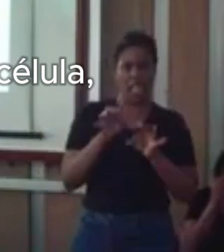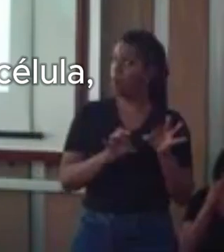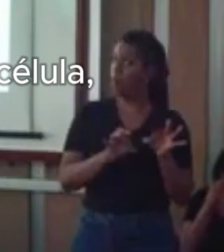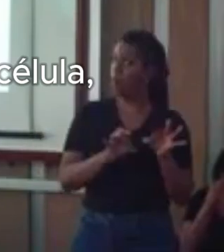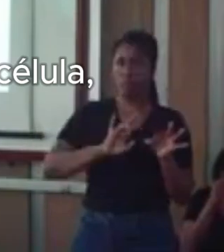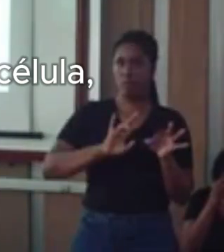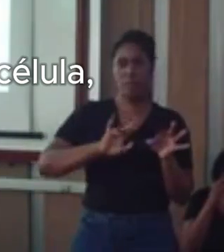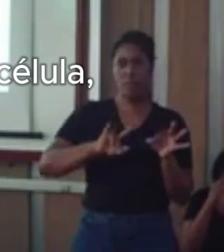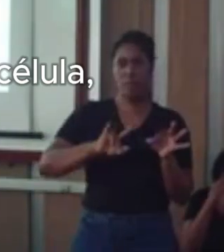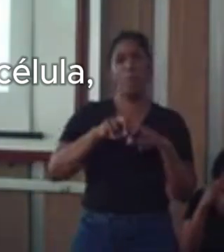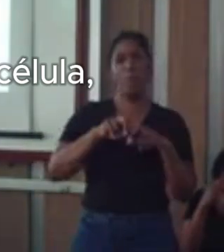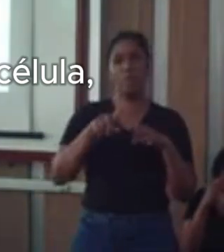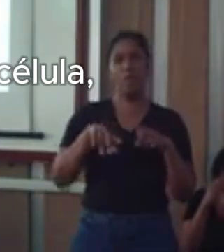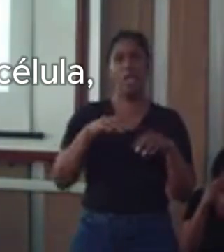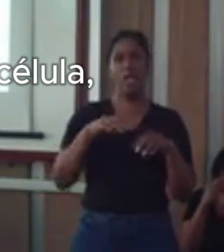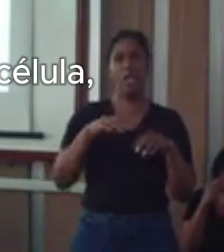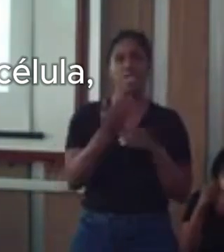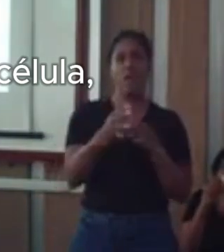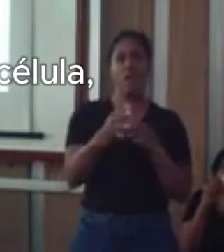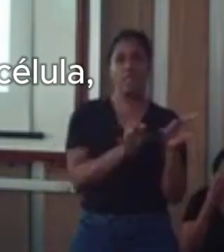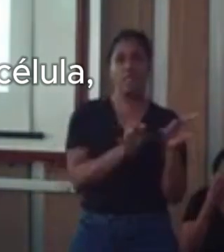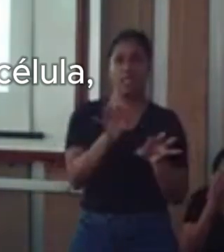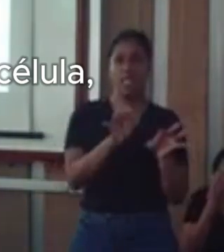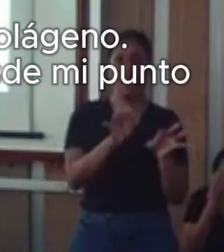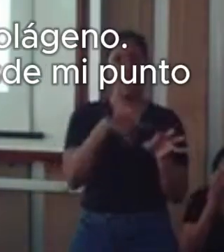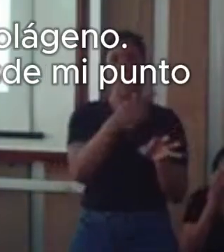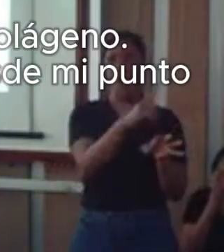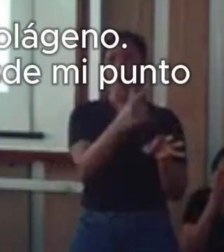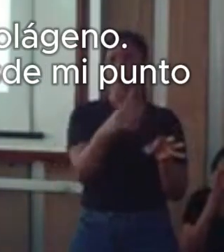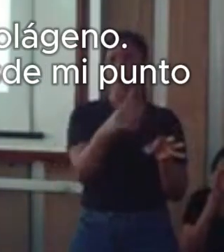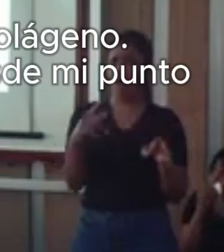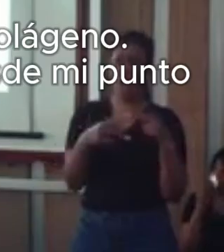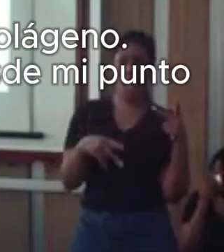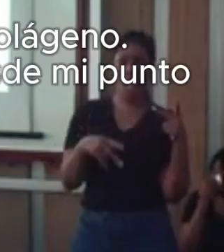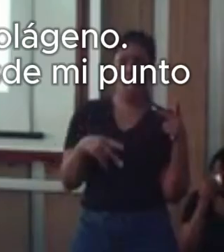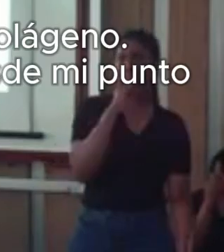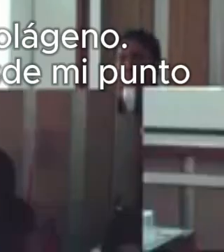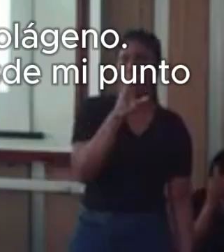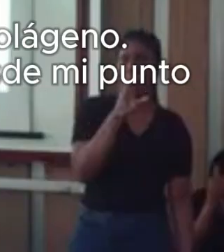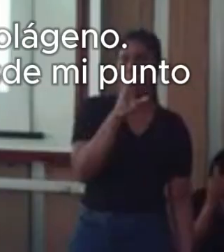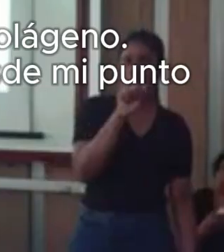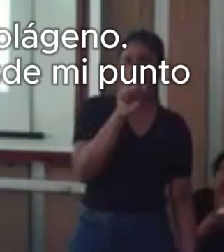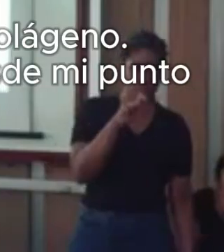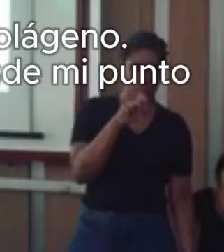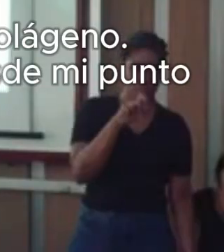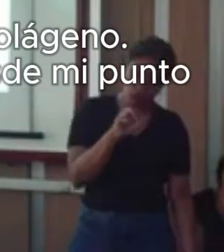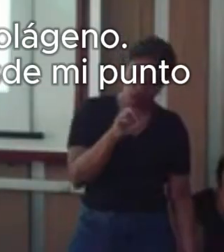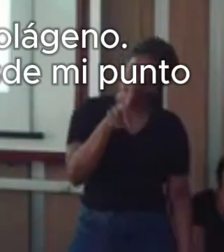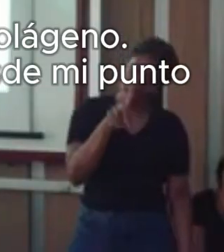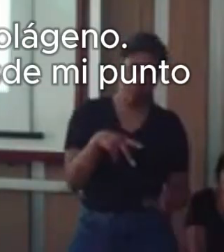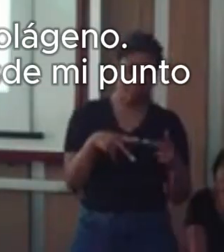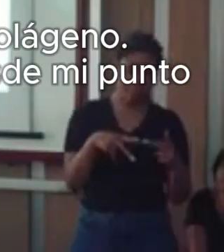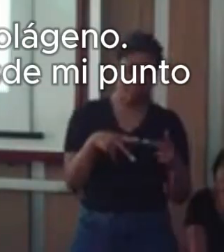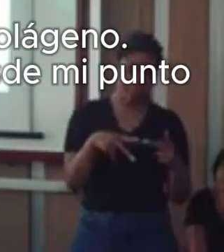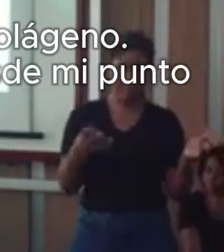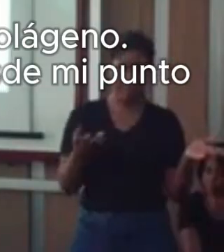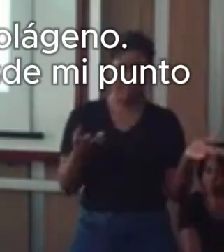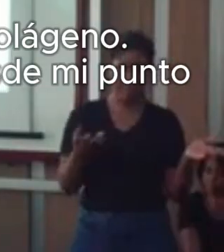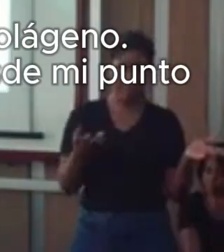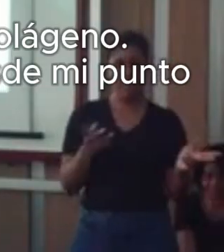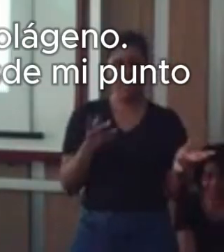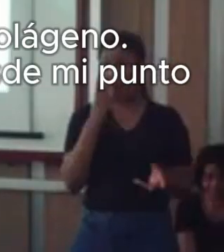chama de extracelular. A gente conhece outras, todo mundo aqui conhece. Colágeno, pelo menos todo mundo já ouviu falar. Tá? Então, colágeno é uma